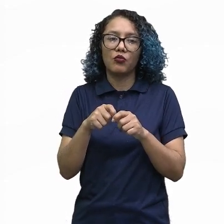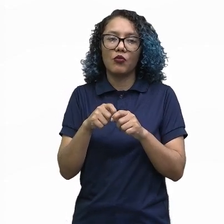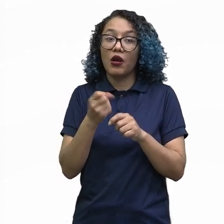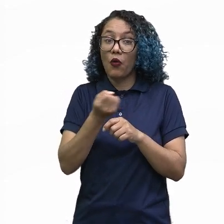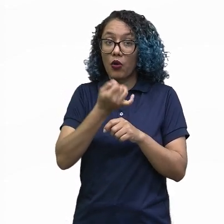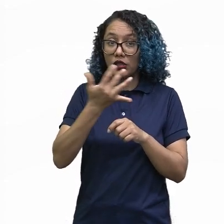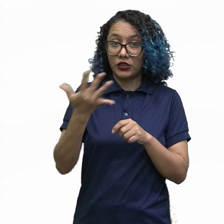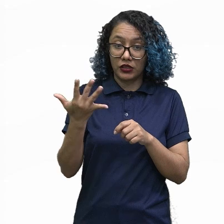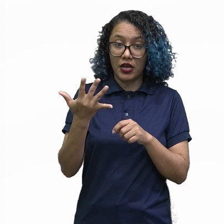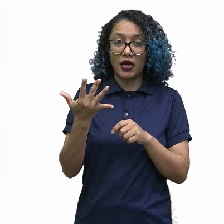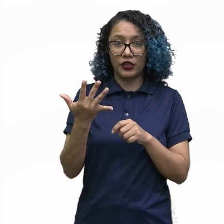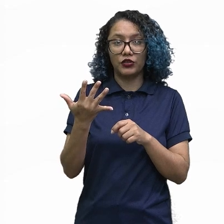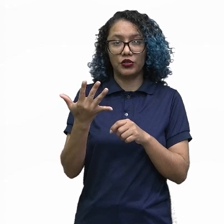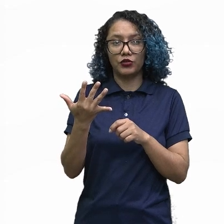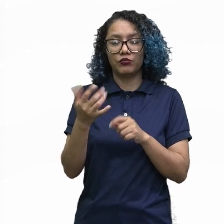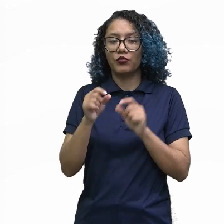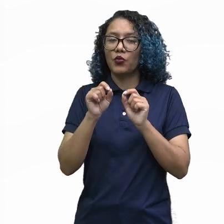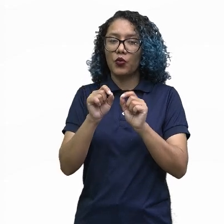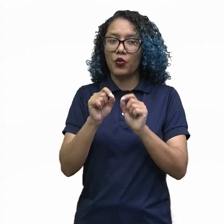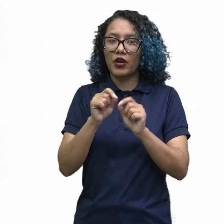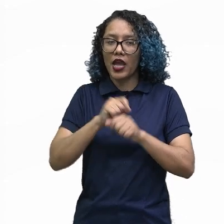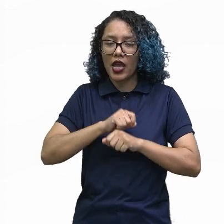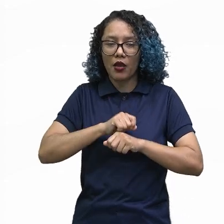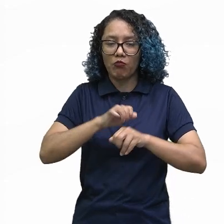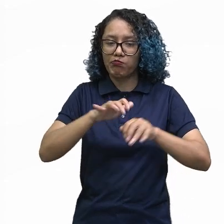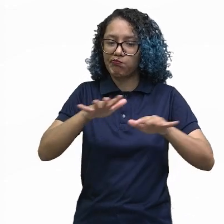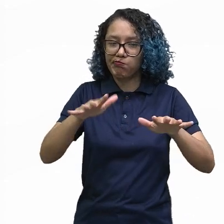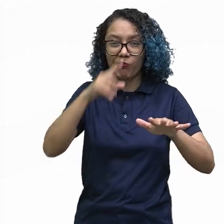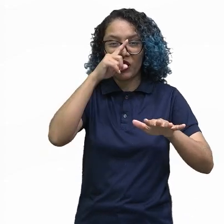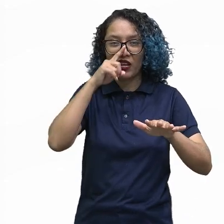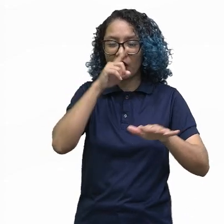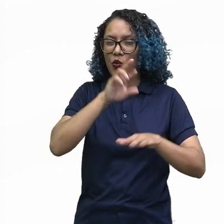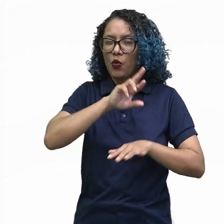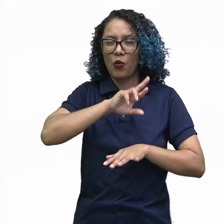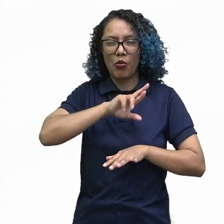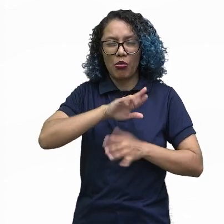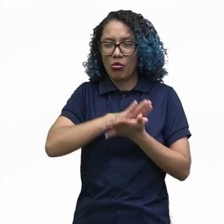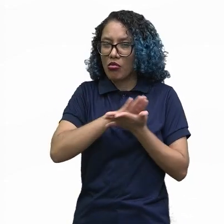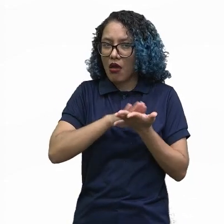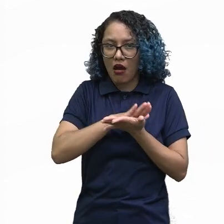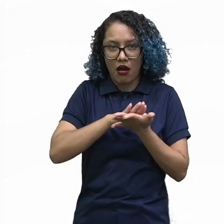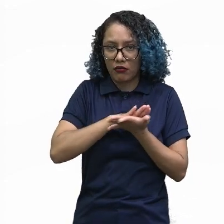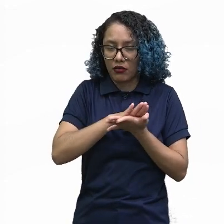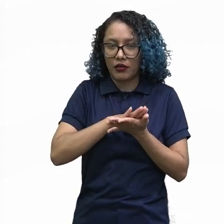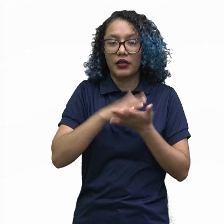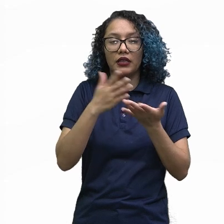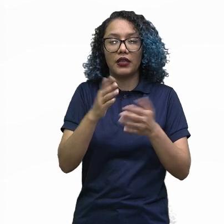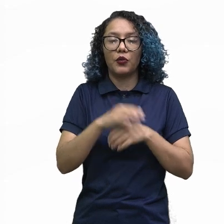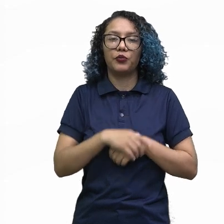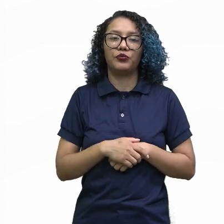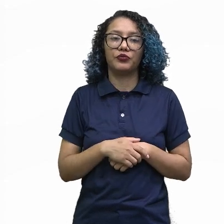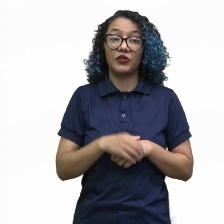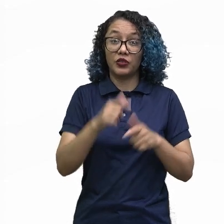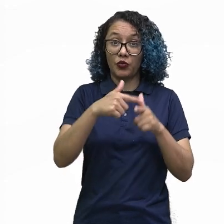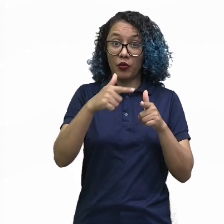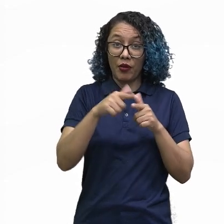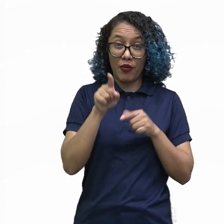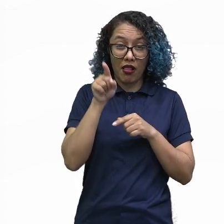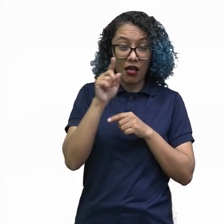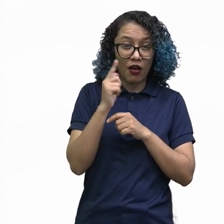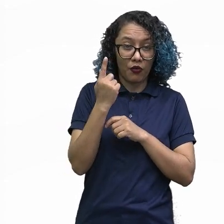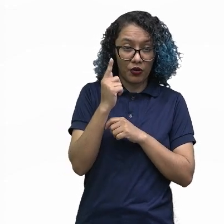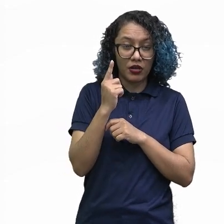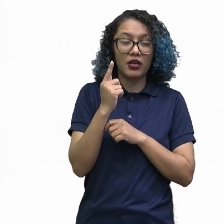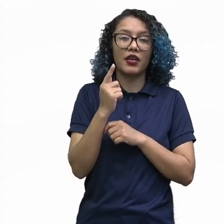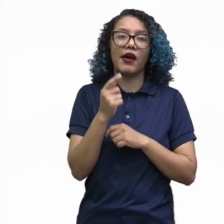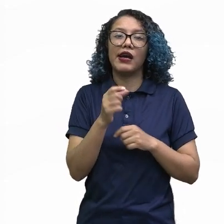a gente considera desprezível de contaminação, tá? Então, no acidente de Goiânia, uma quantidade significativa, né,